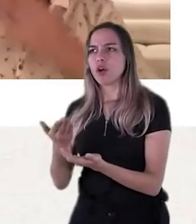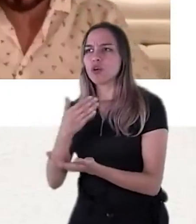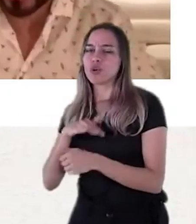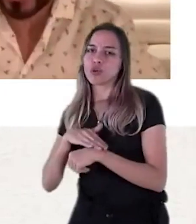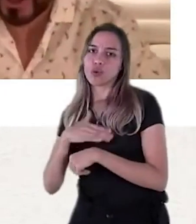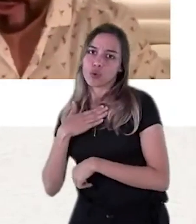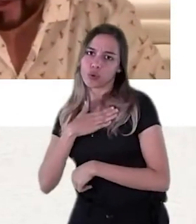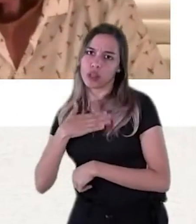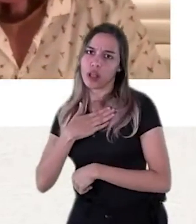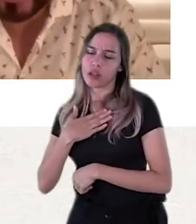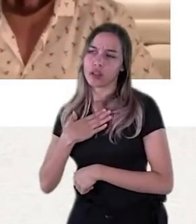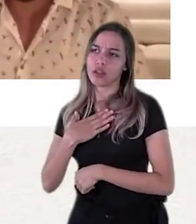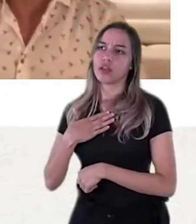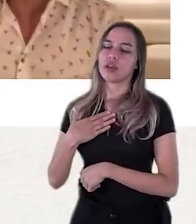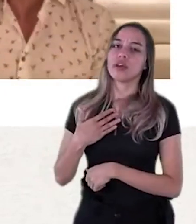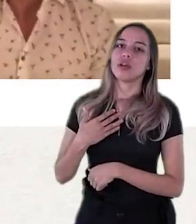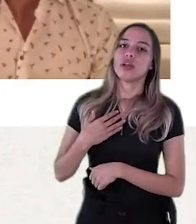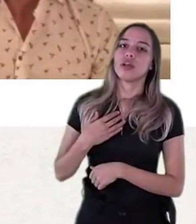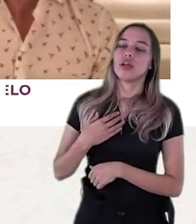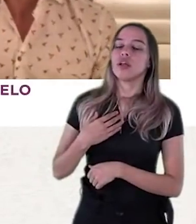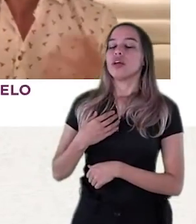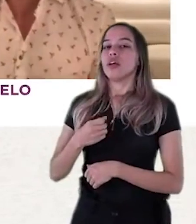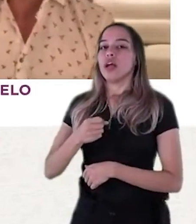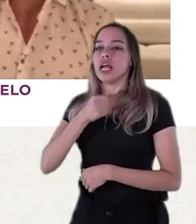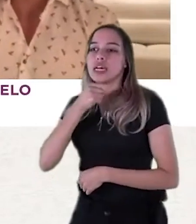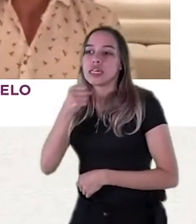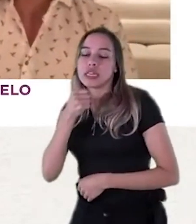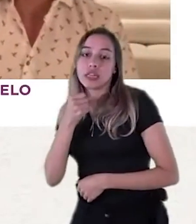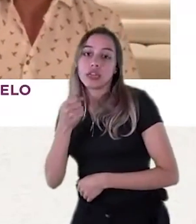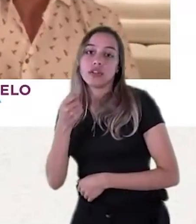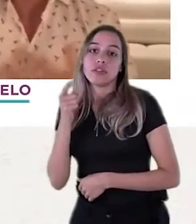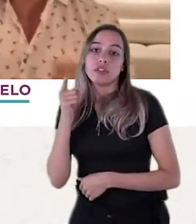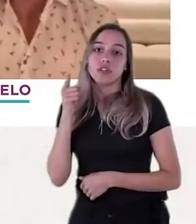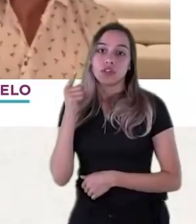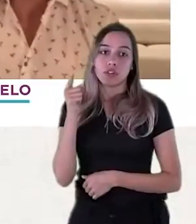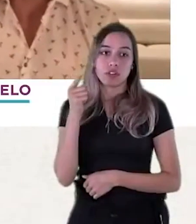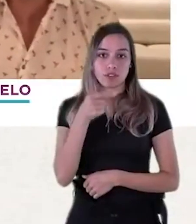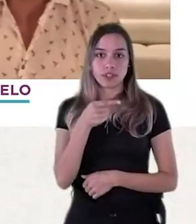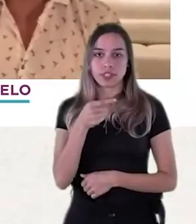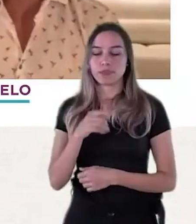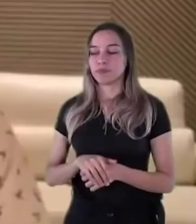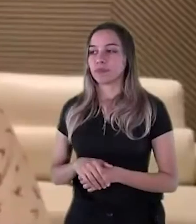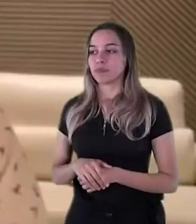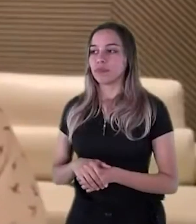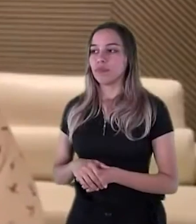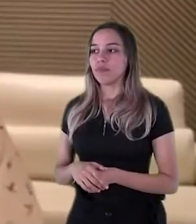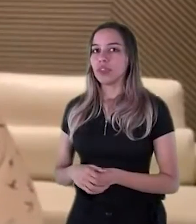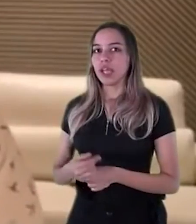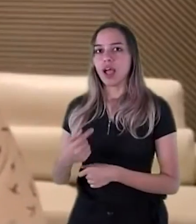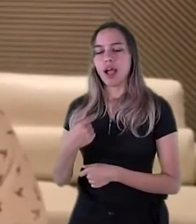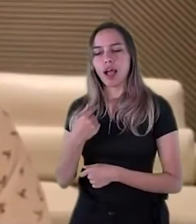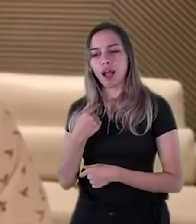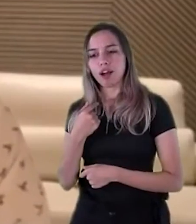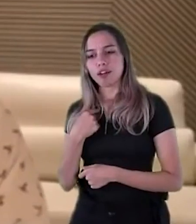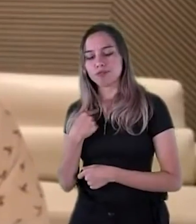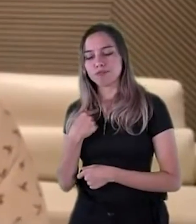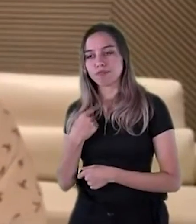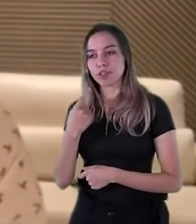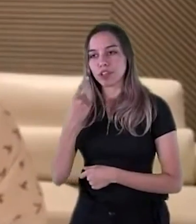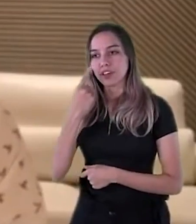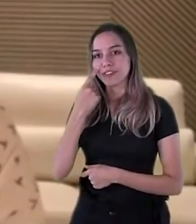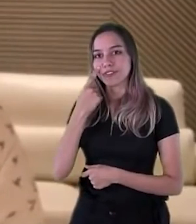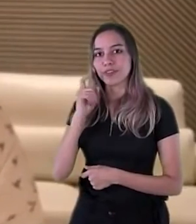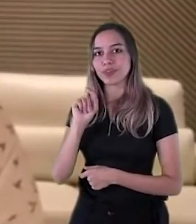poder divulgar o nosso trabalho literário quando a gente lança, os jornais se interessarem por nós. Mas eu estava confessando para